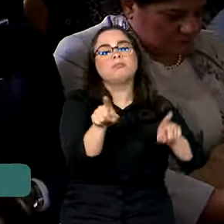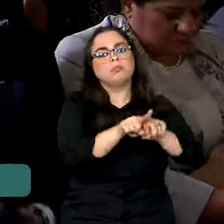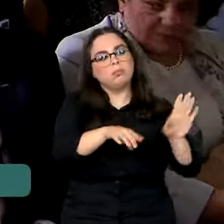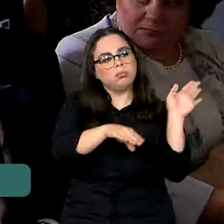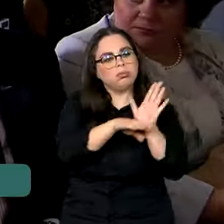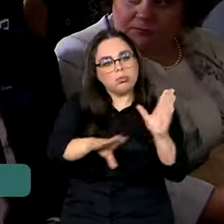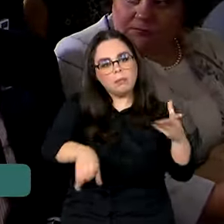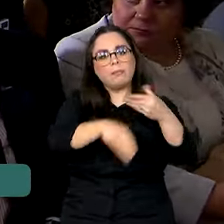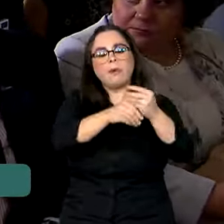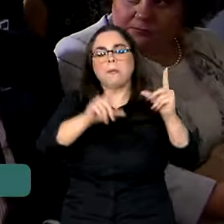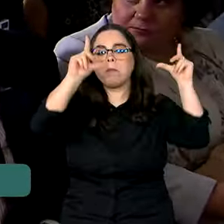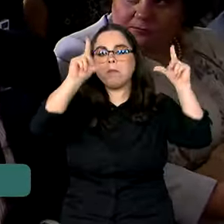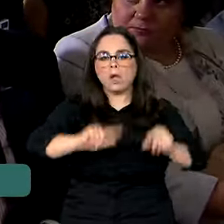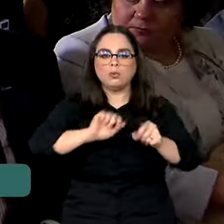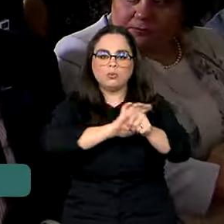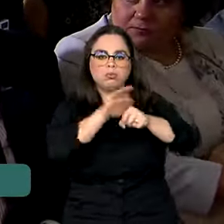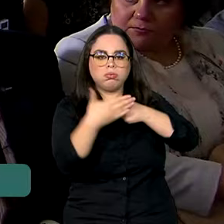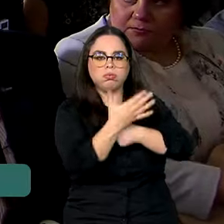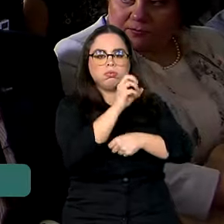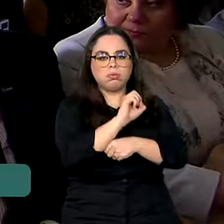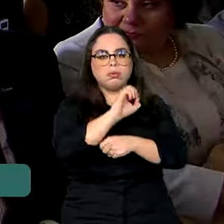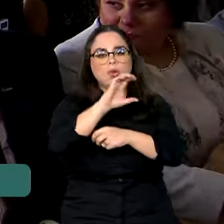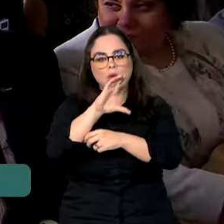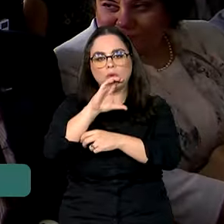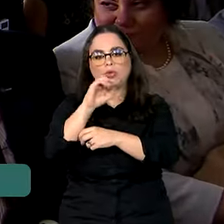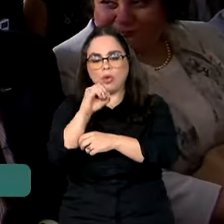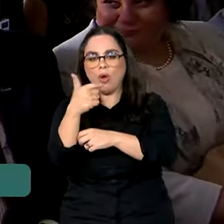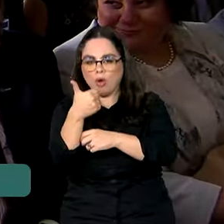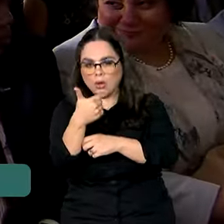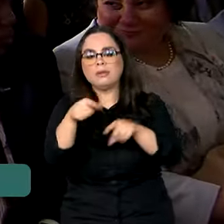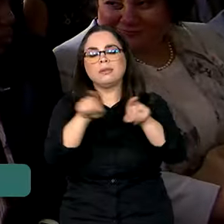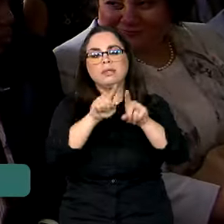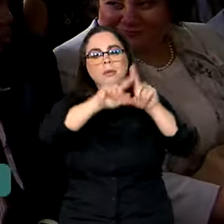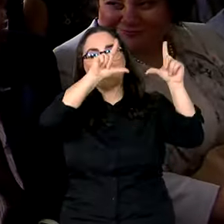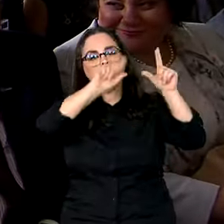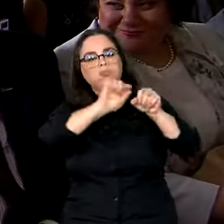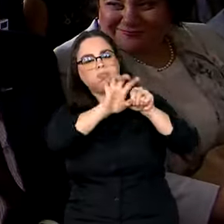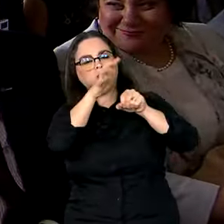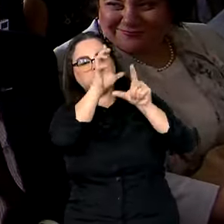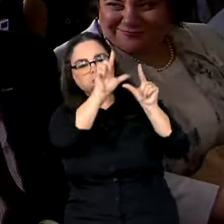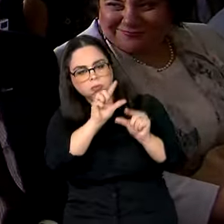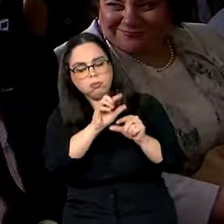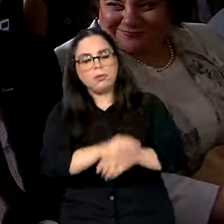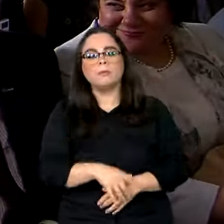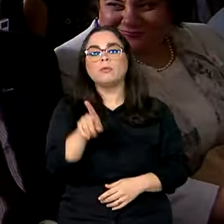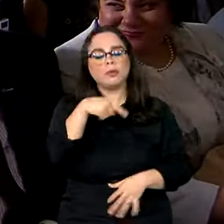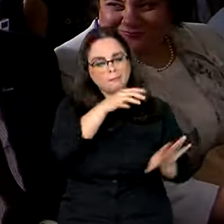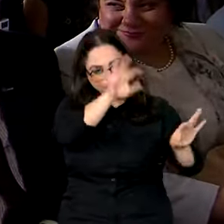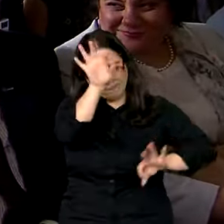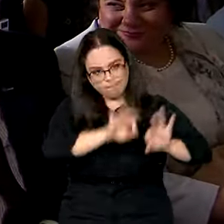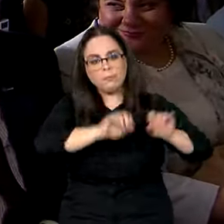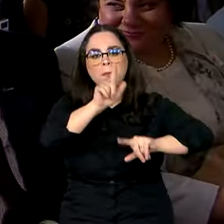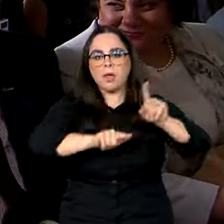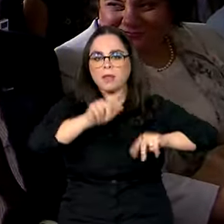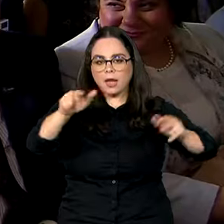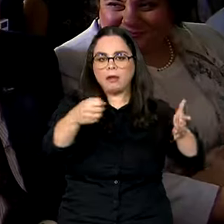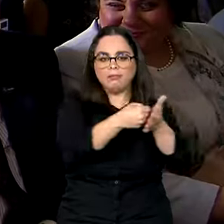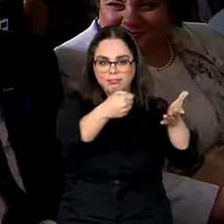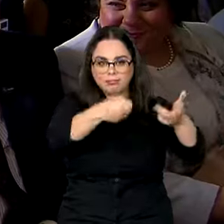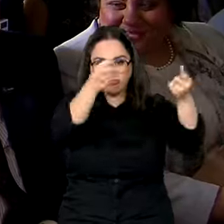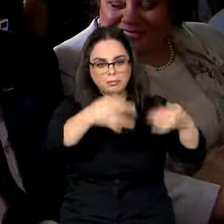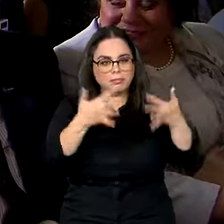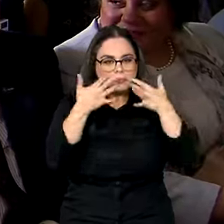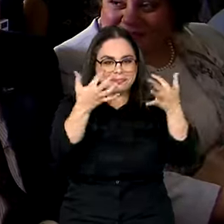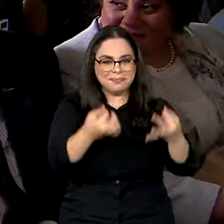para reduzir a emissão de CO2 e evitar o efeito estufa. A gente preparou um material sobre isso, uma reportagem,